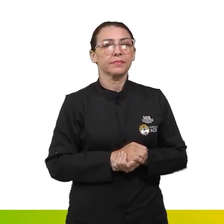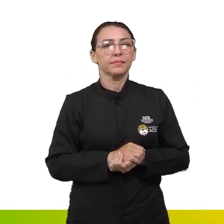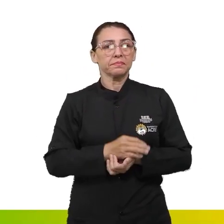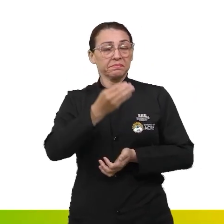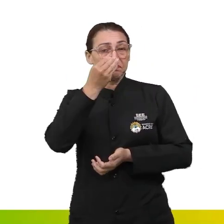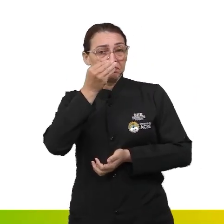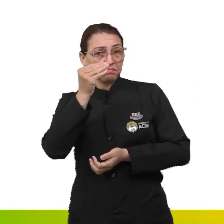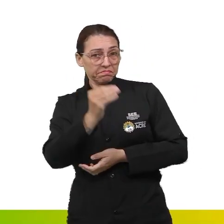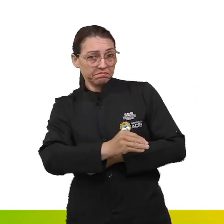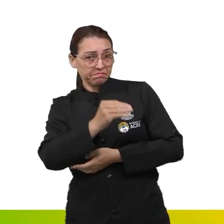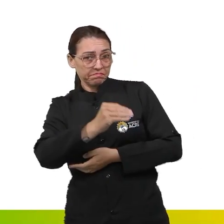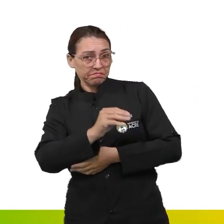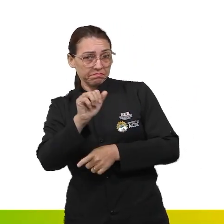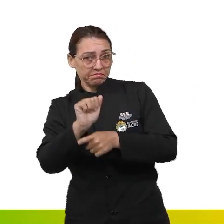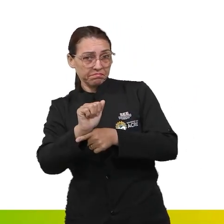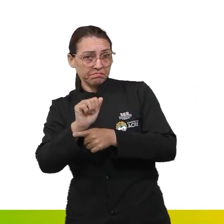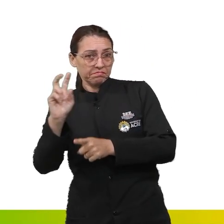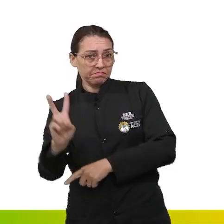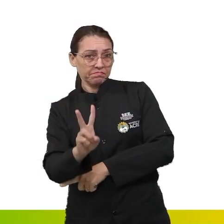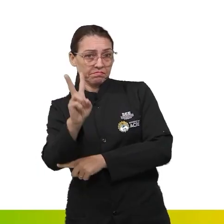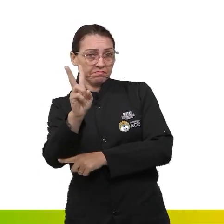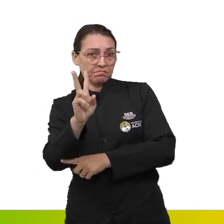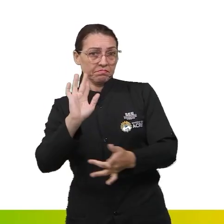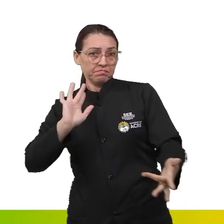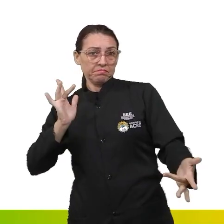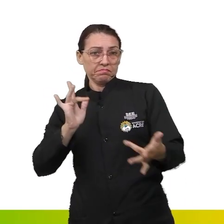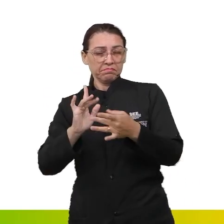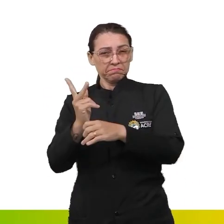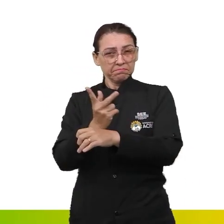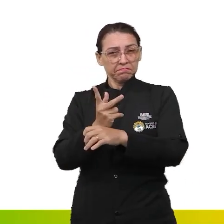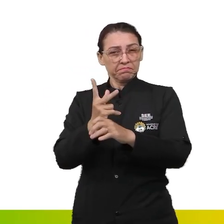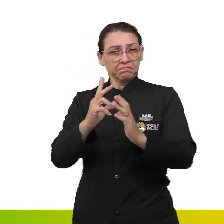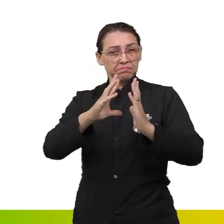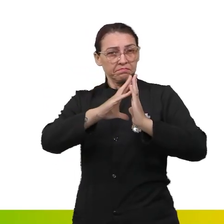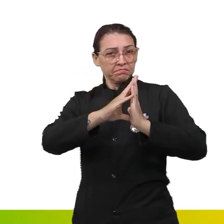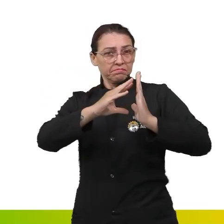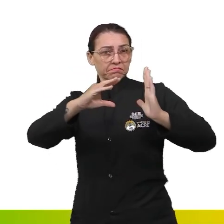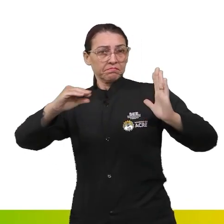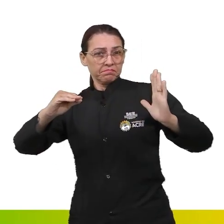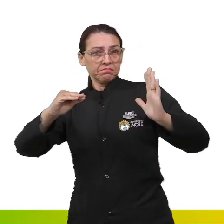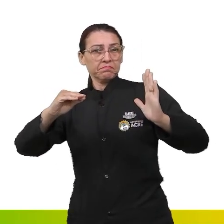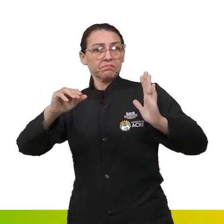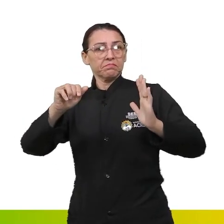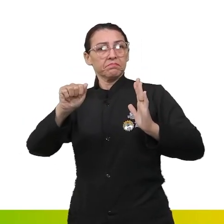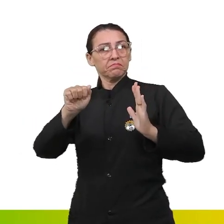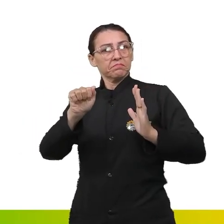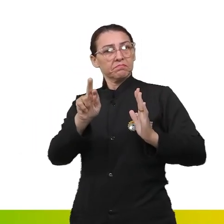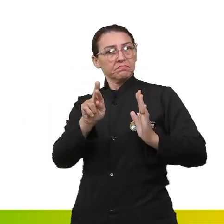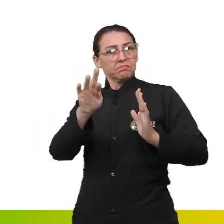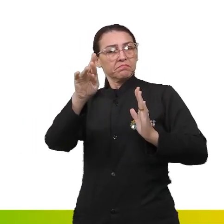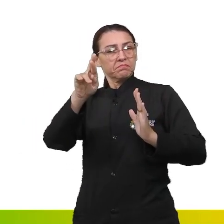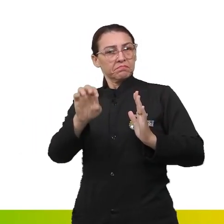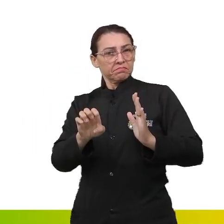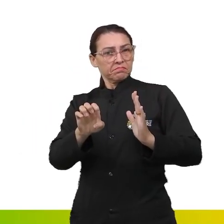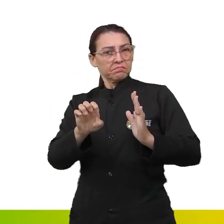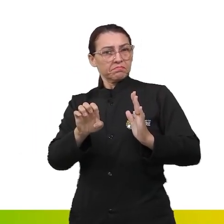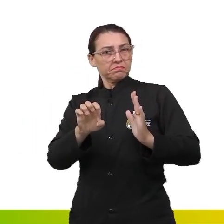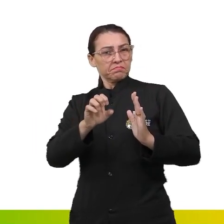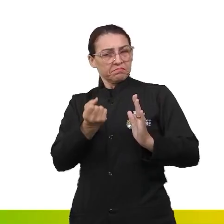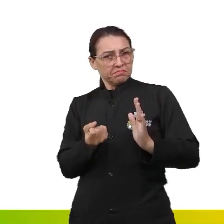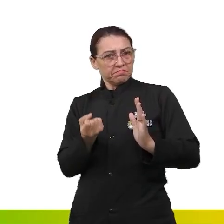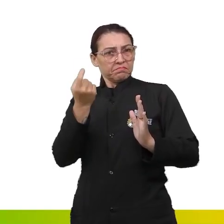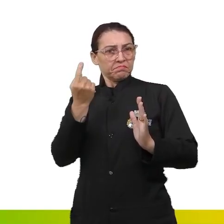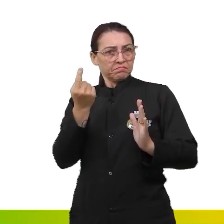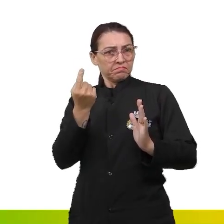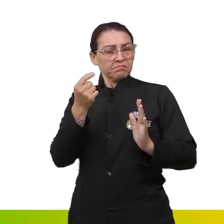a alternativa A rejeitava os valores clássicos e buscava a inspiração na arte bizantina